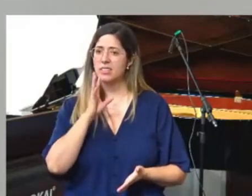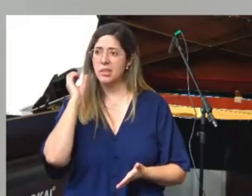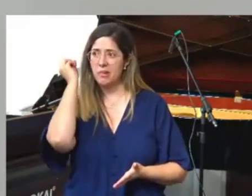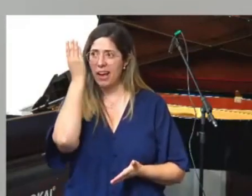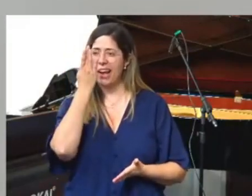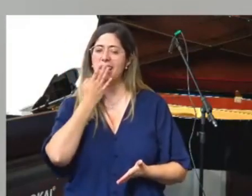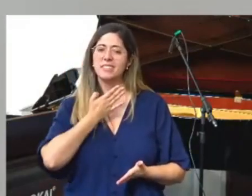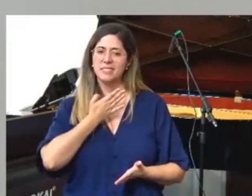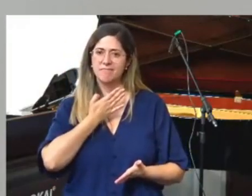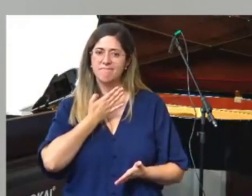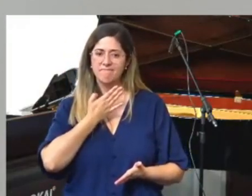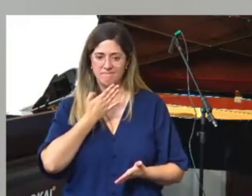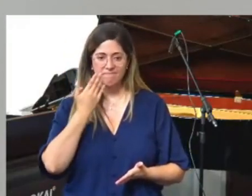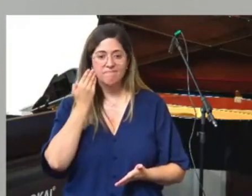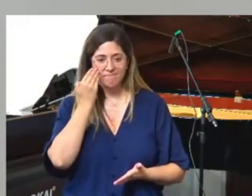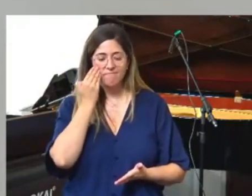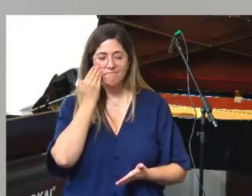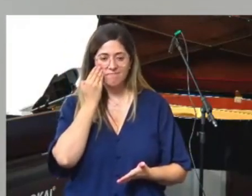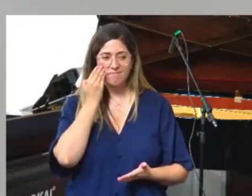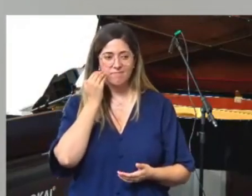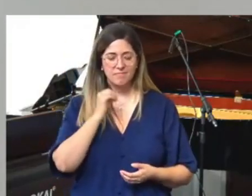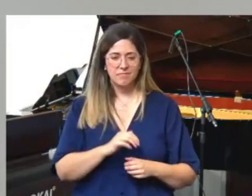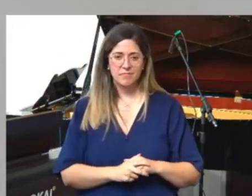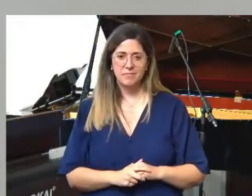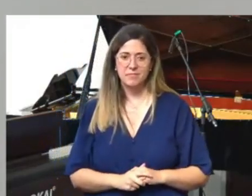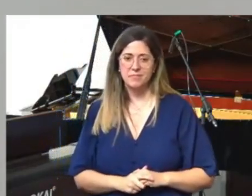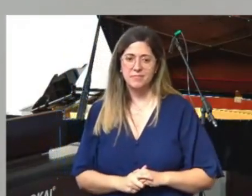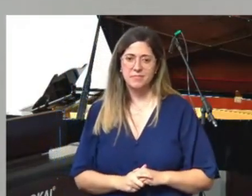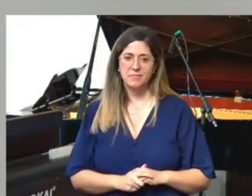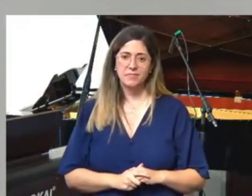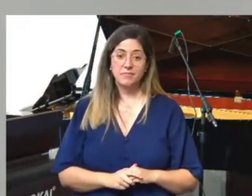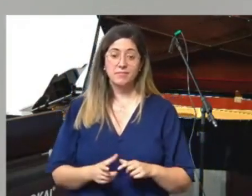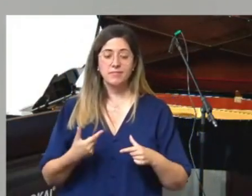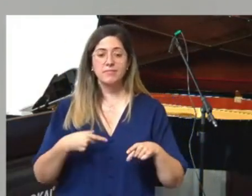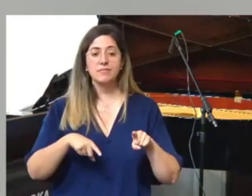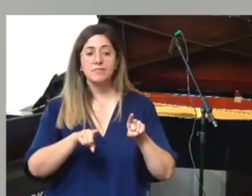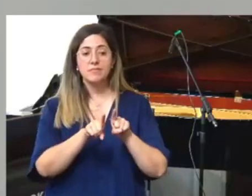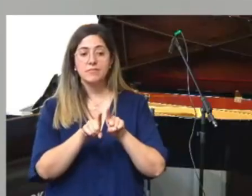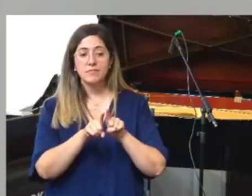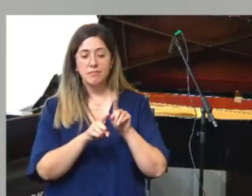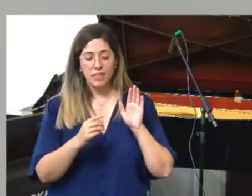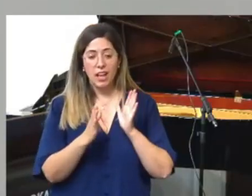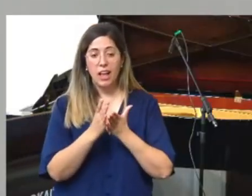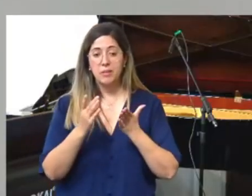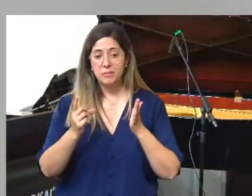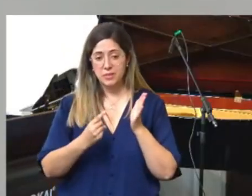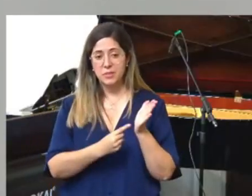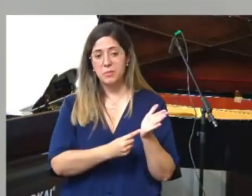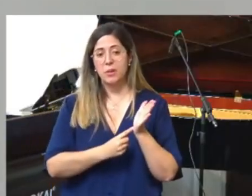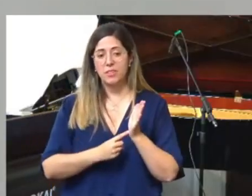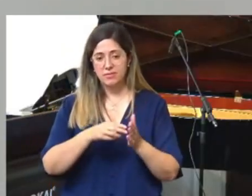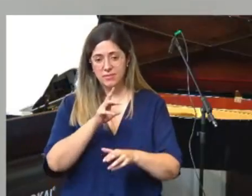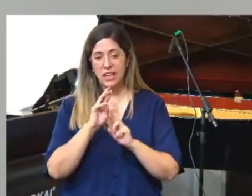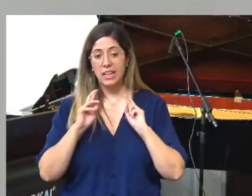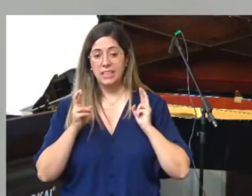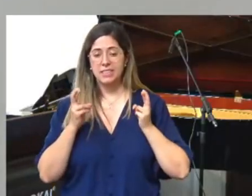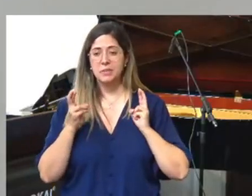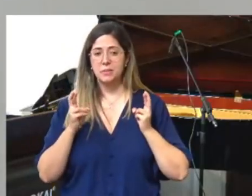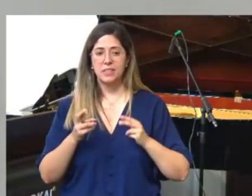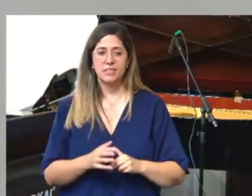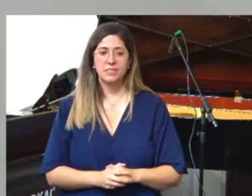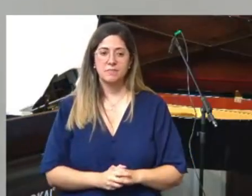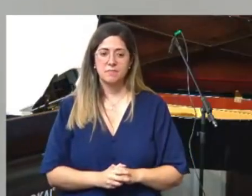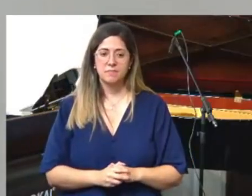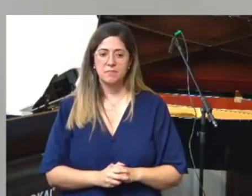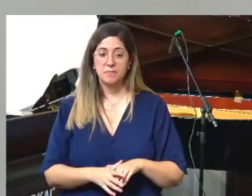graça. O texto nos é esperança. Porque se não há